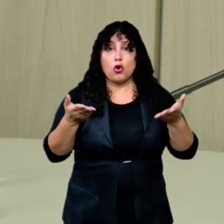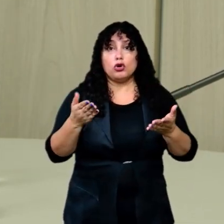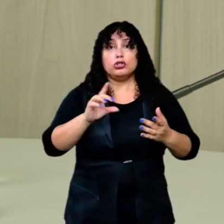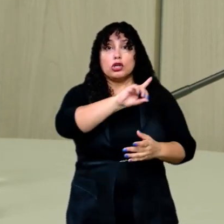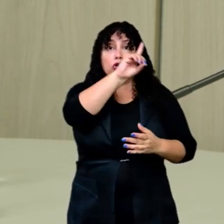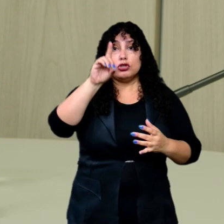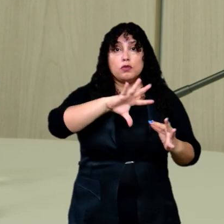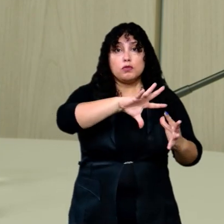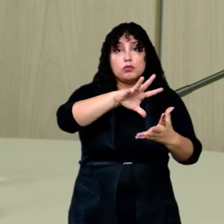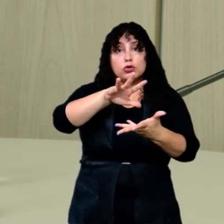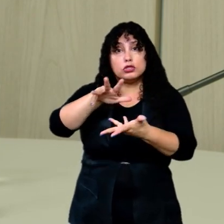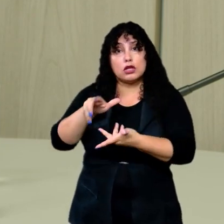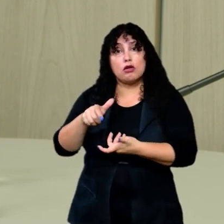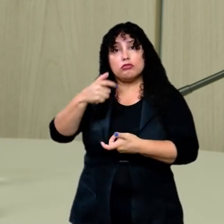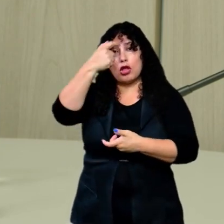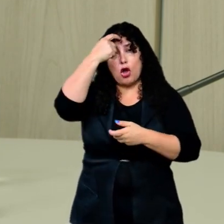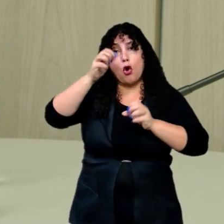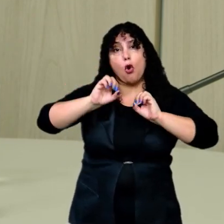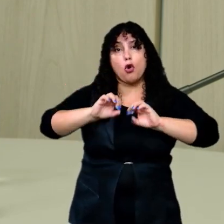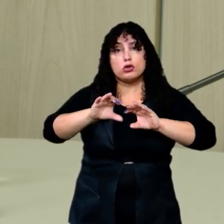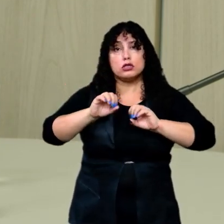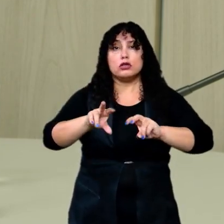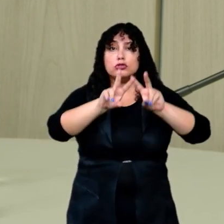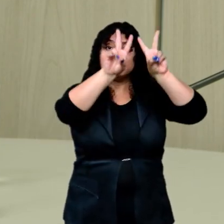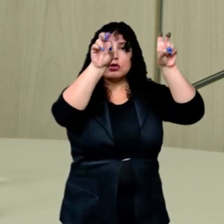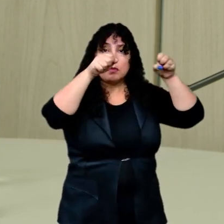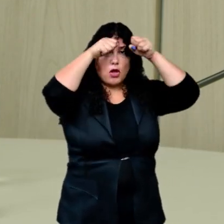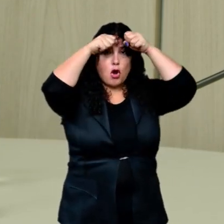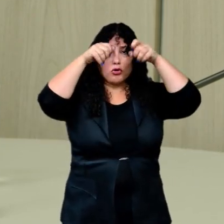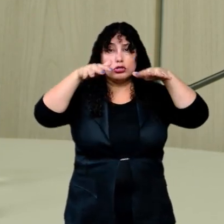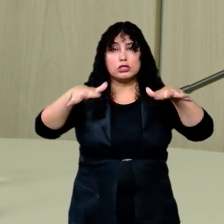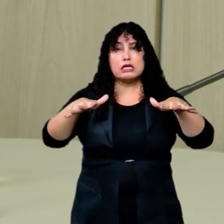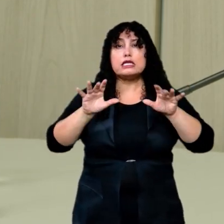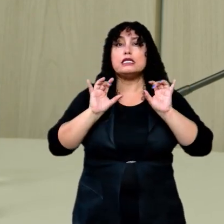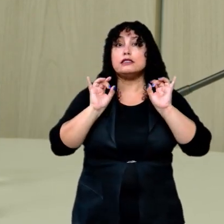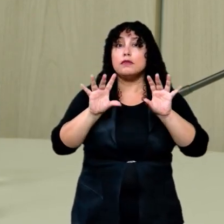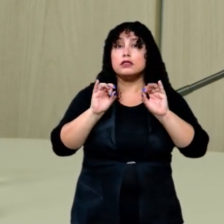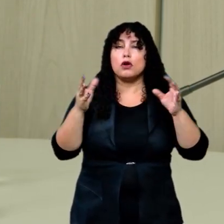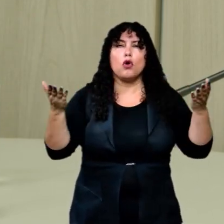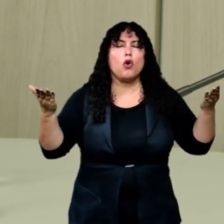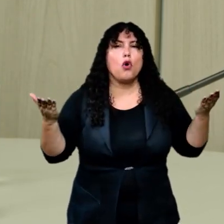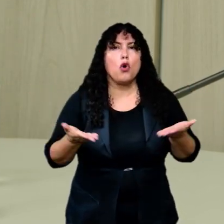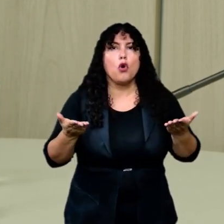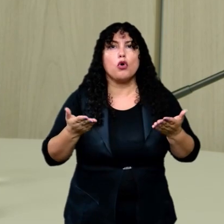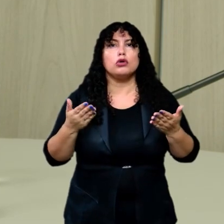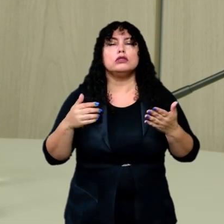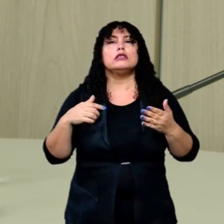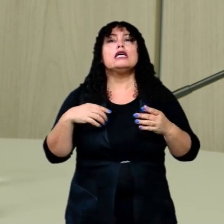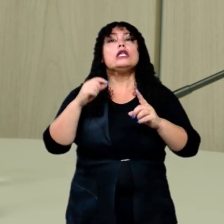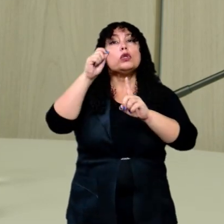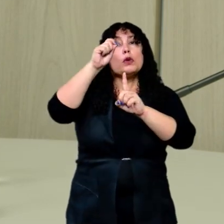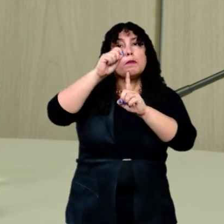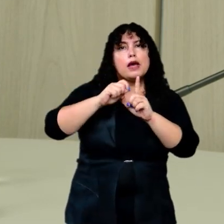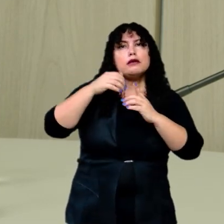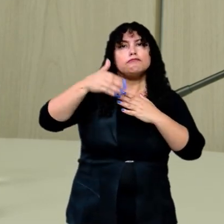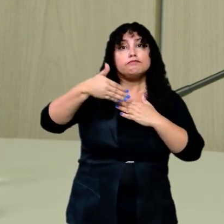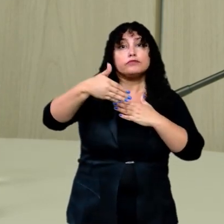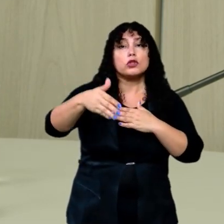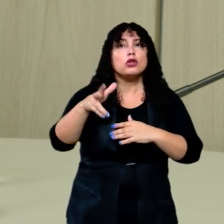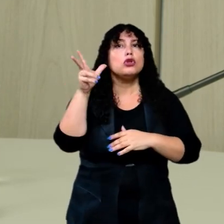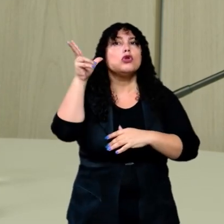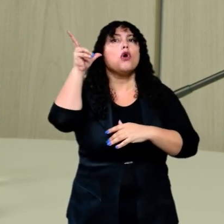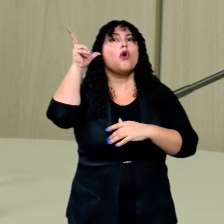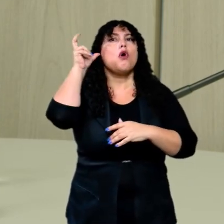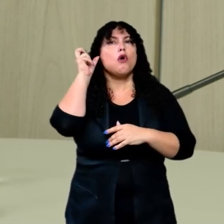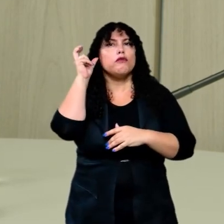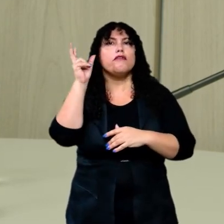Mundial da Conscientização sobre o Autismo, né? Especialmente hoje e no decorrer do mês, a gente ouve falar